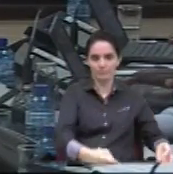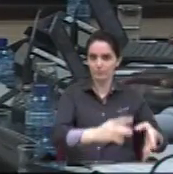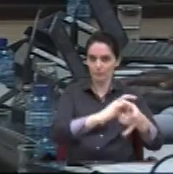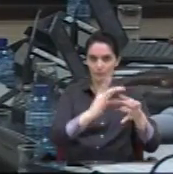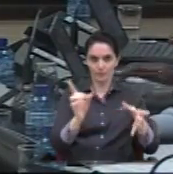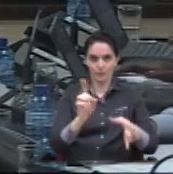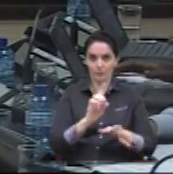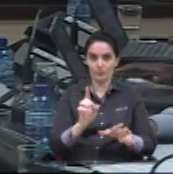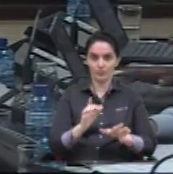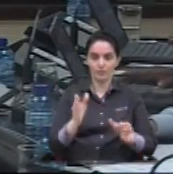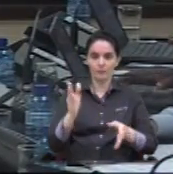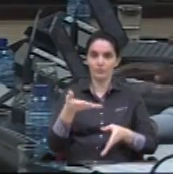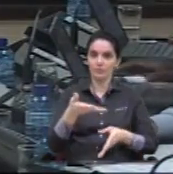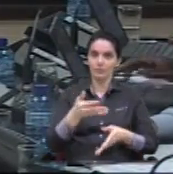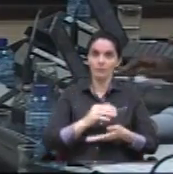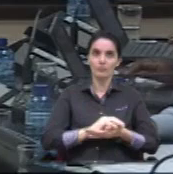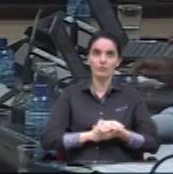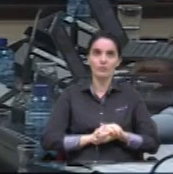Sim.